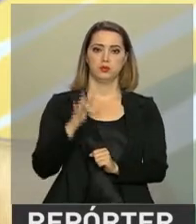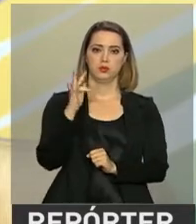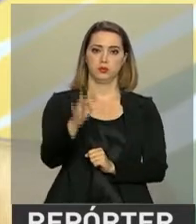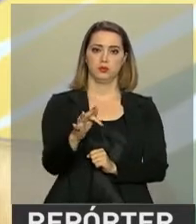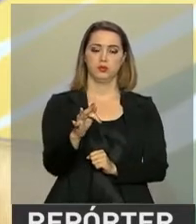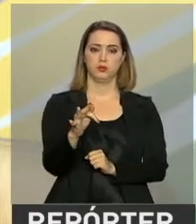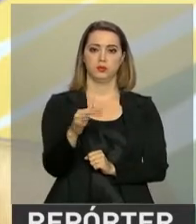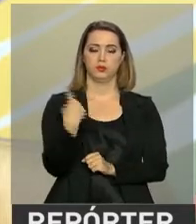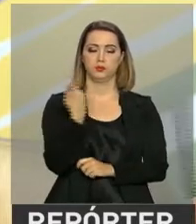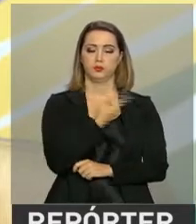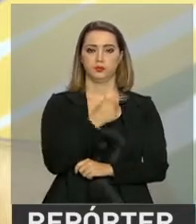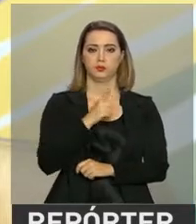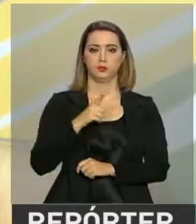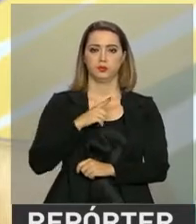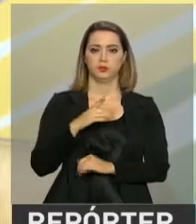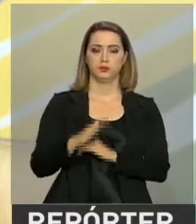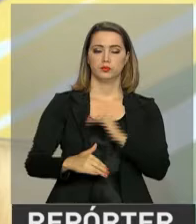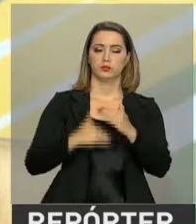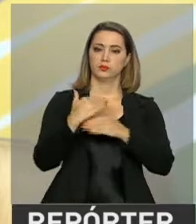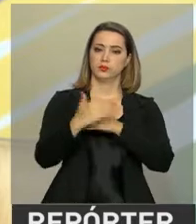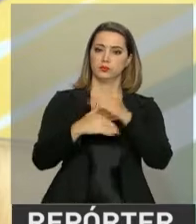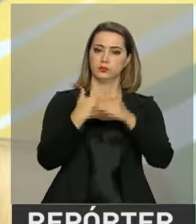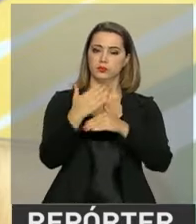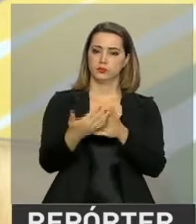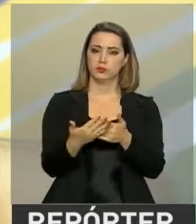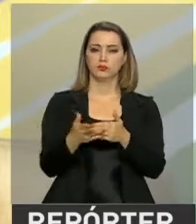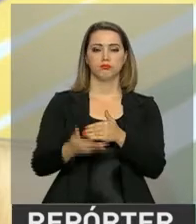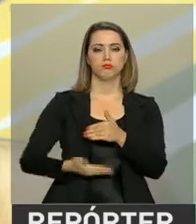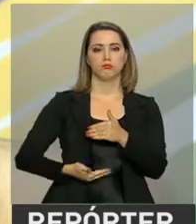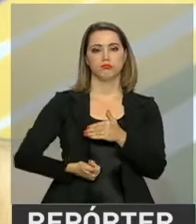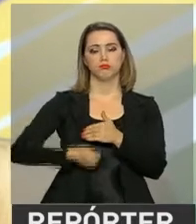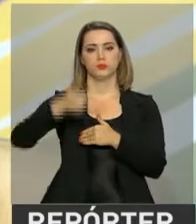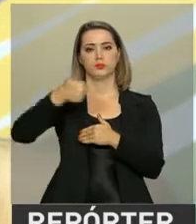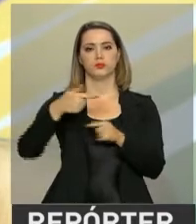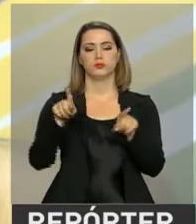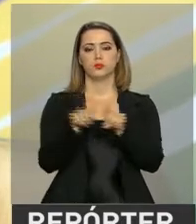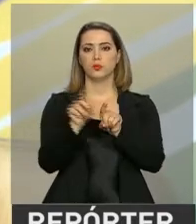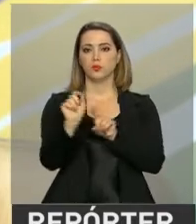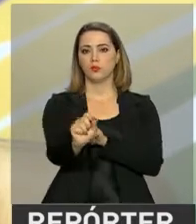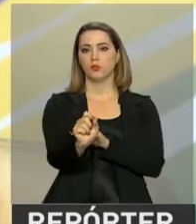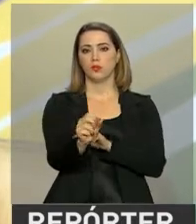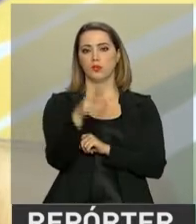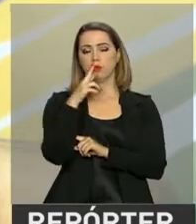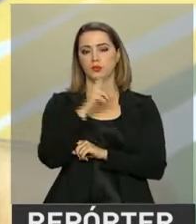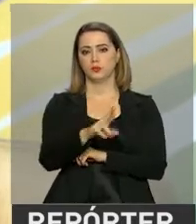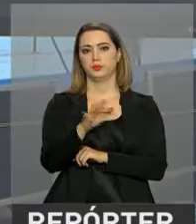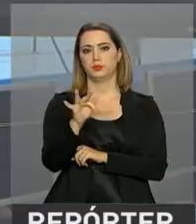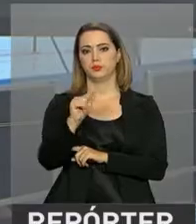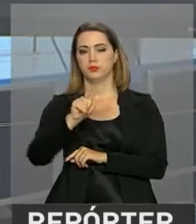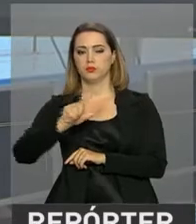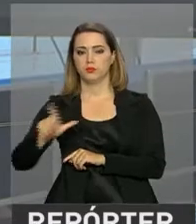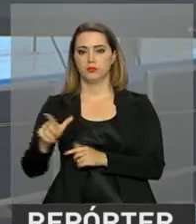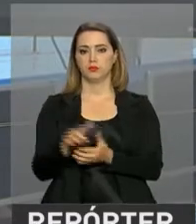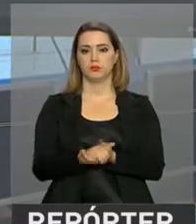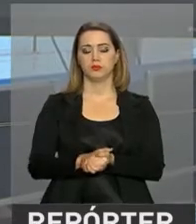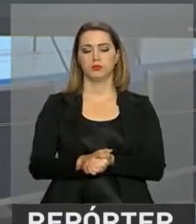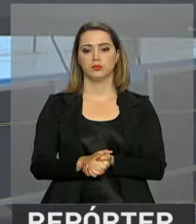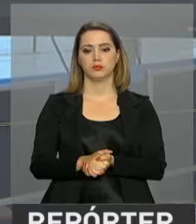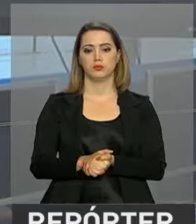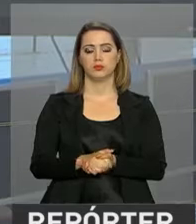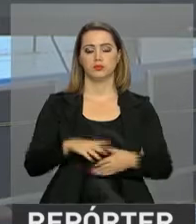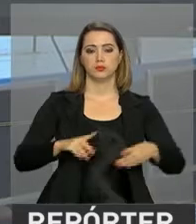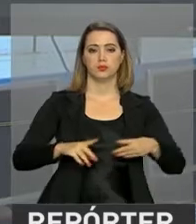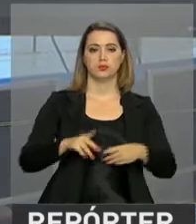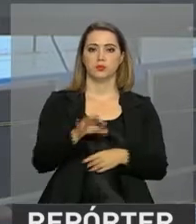anos para nós termos um desempenho mais favorável do resultado fiscal. A